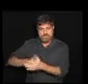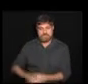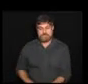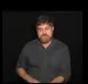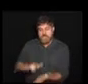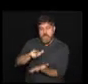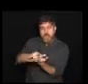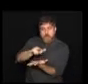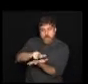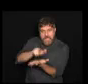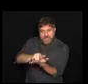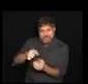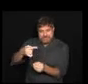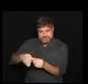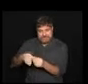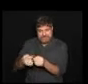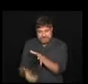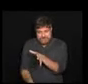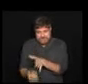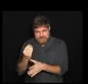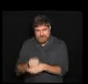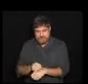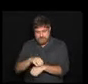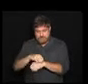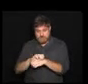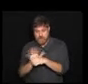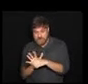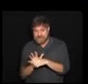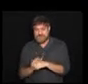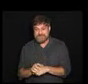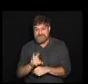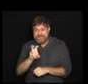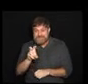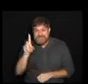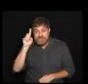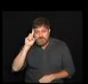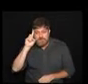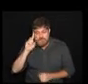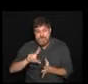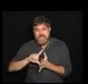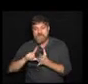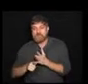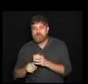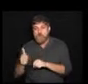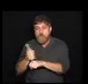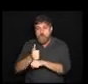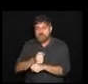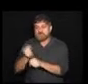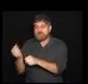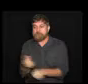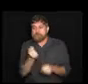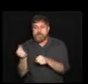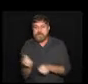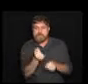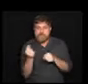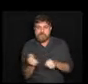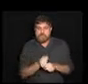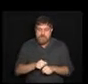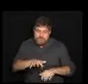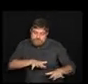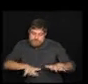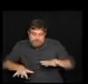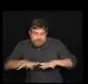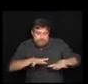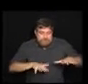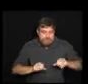Wuhan. Mais ou menos 5 a 6 dias depois, os profissionais de limpeza foram limpar esse